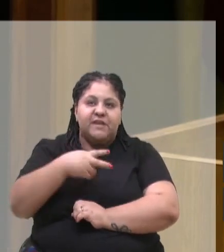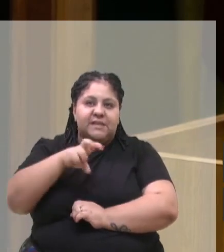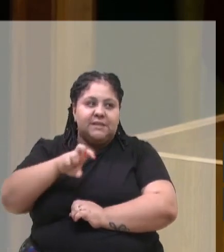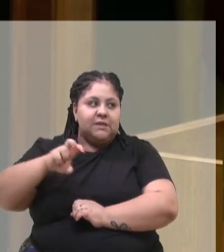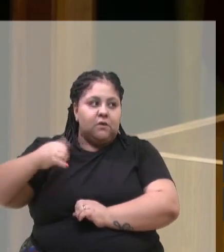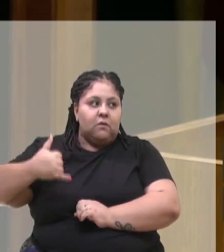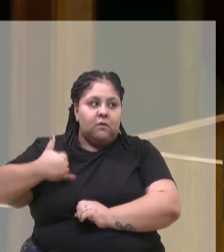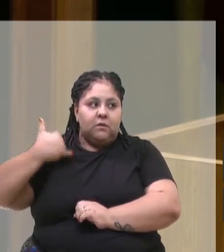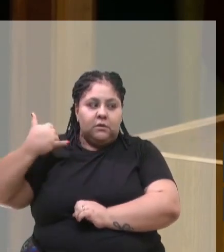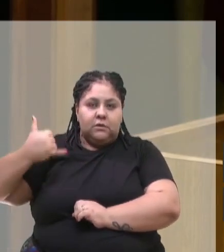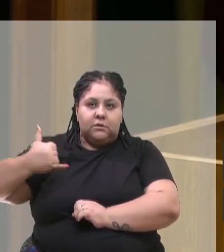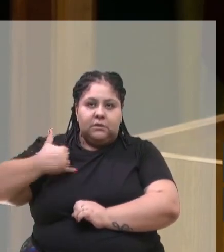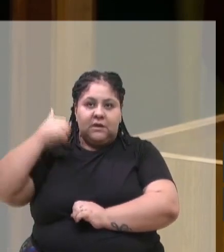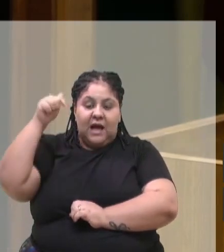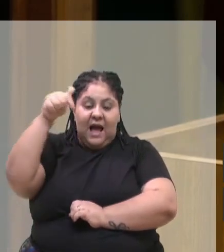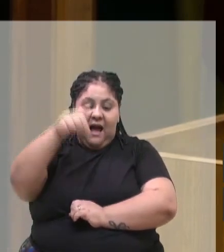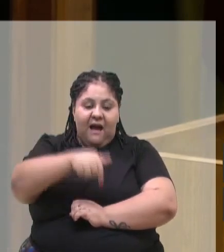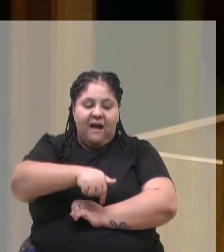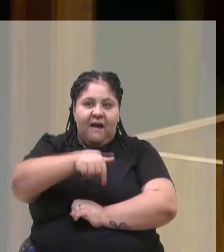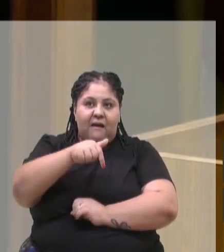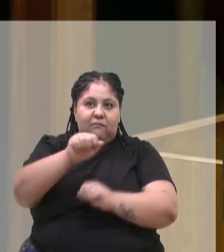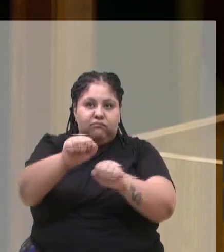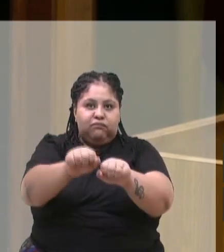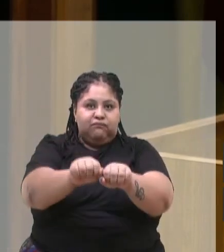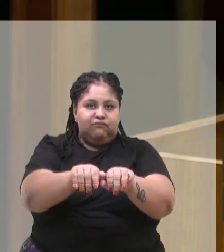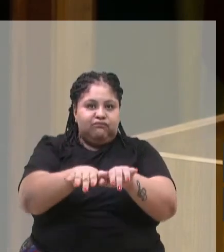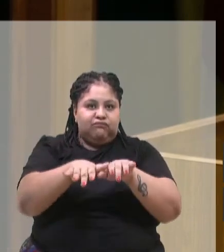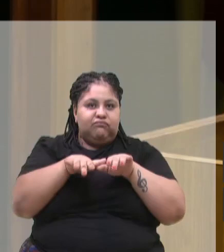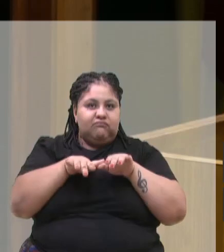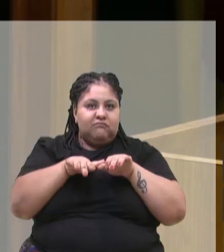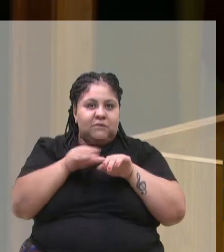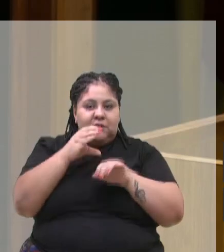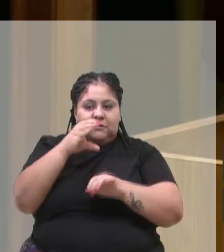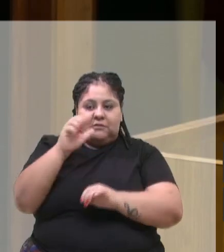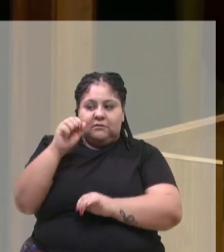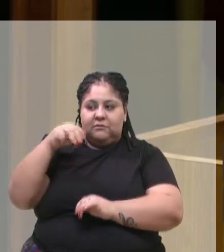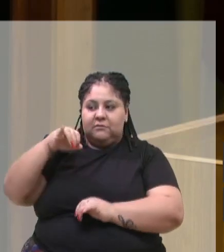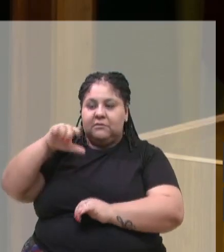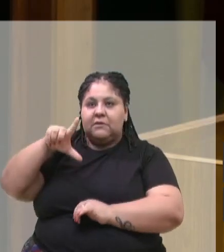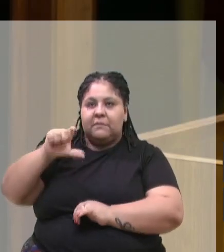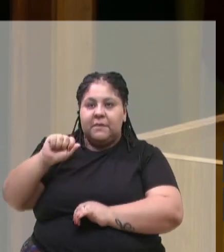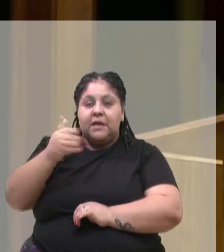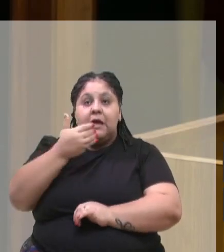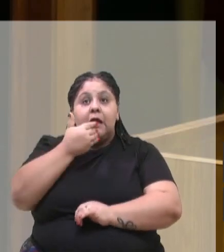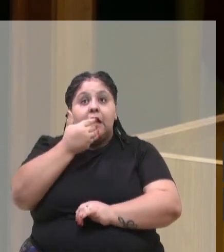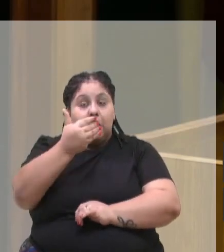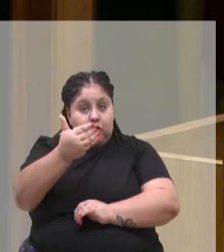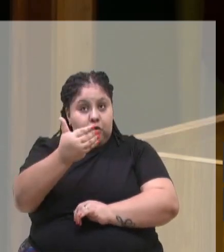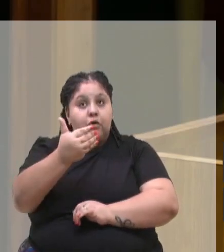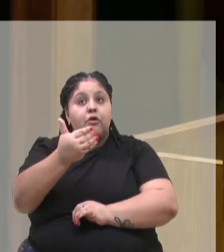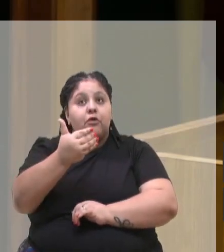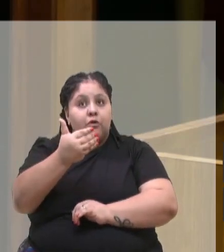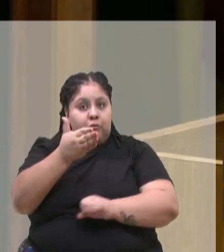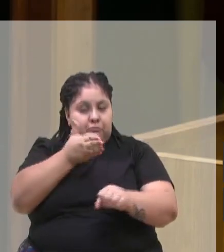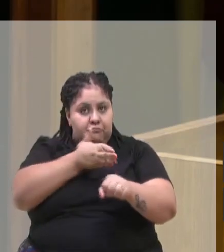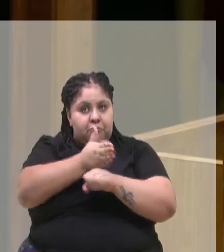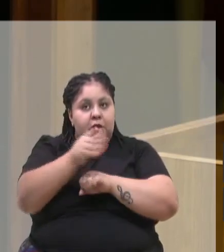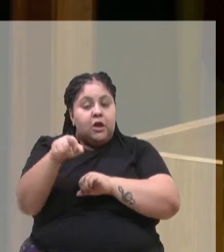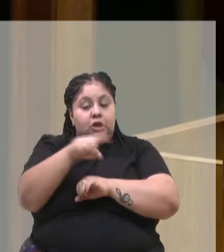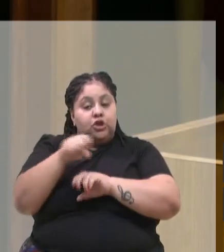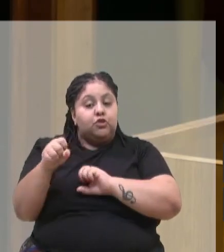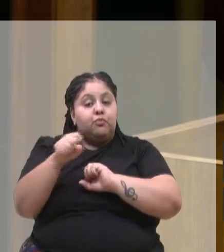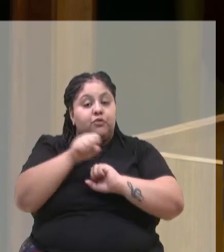anos, que está aqui no plenário, a Camila, pedi autorização para ela, para que a gente